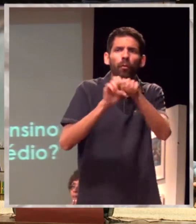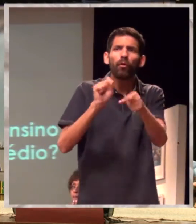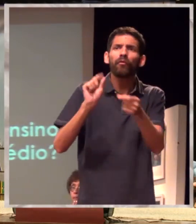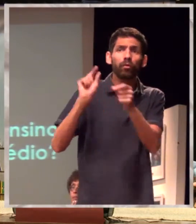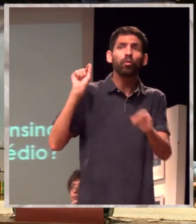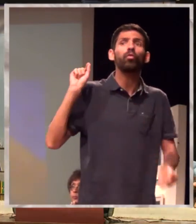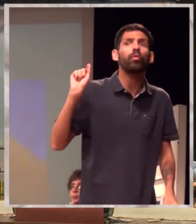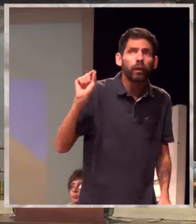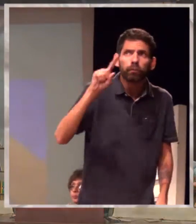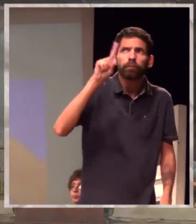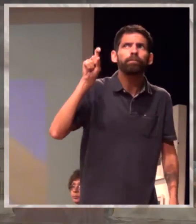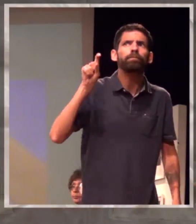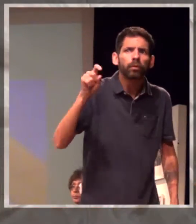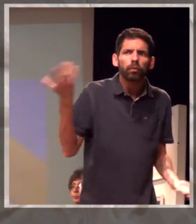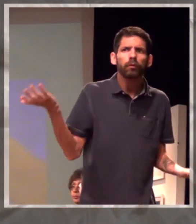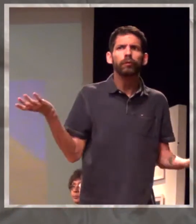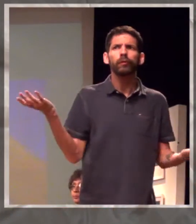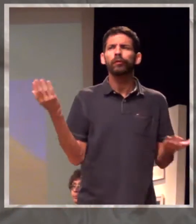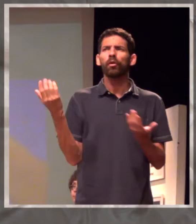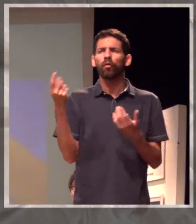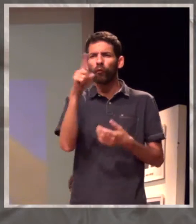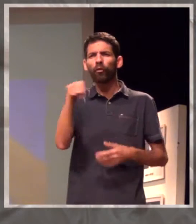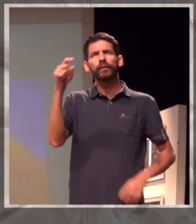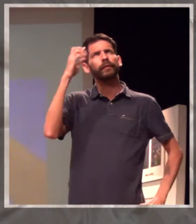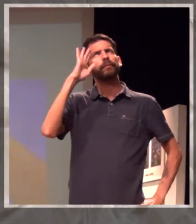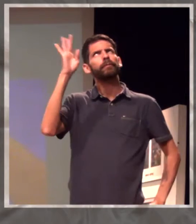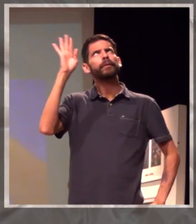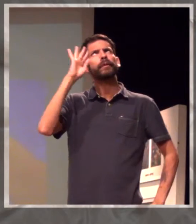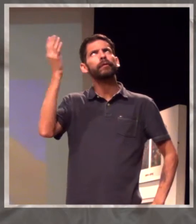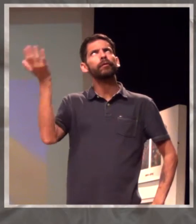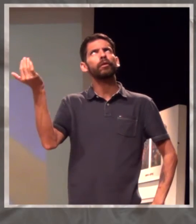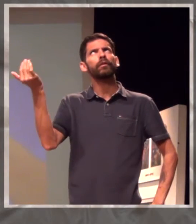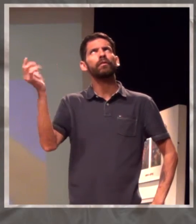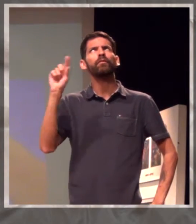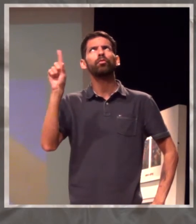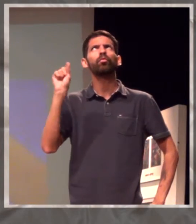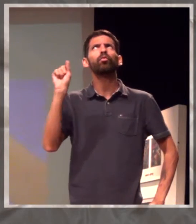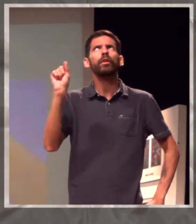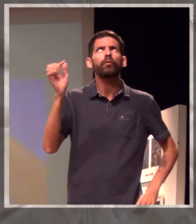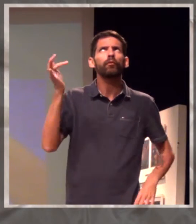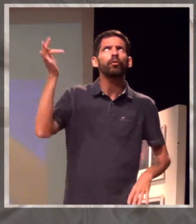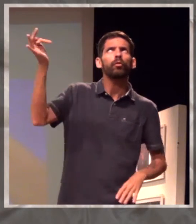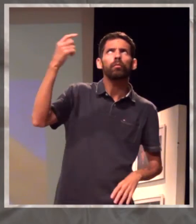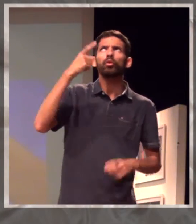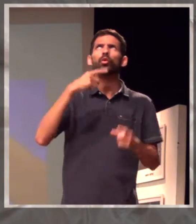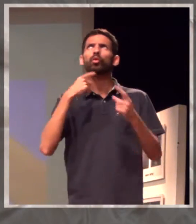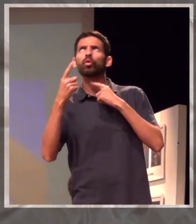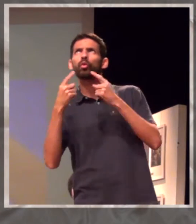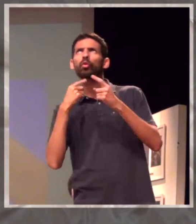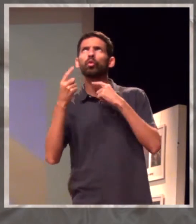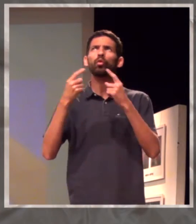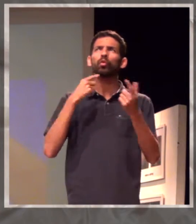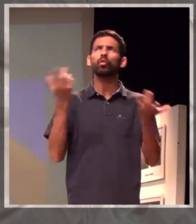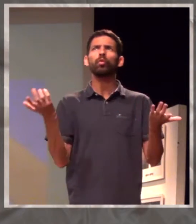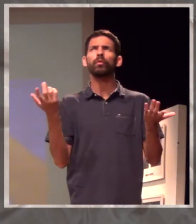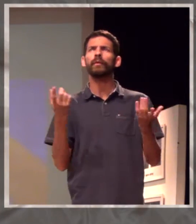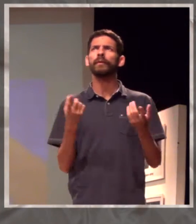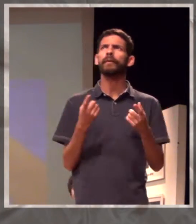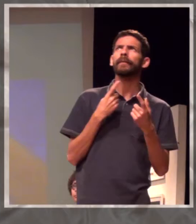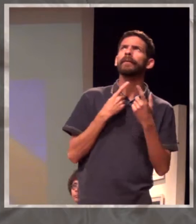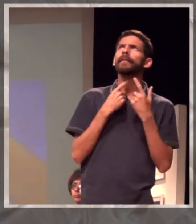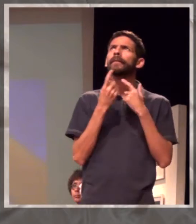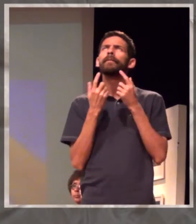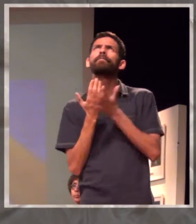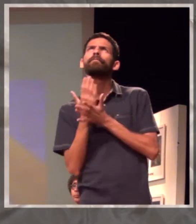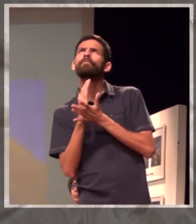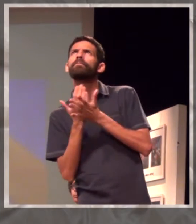médio? Como que os jovens estavam se posicionando frente a essa pergunta? Suas dúvidas, suas